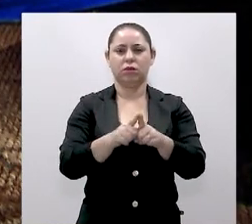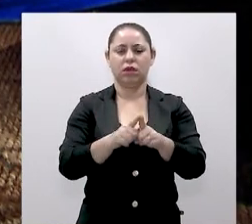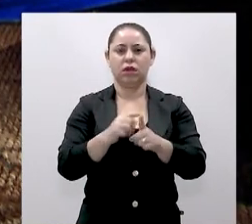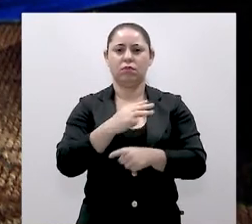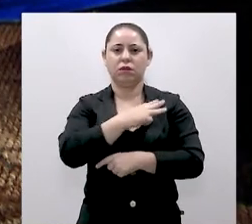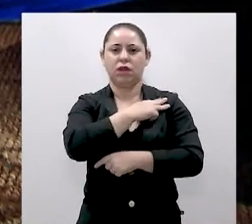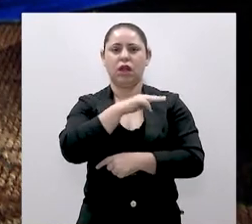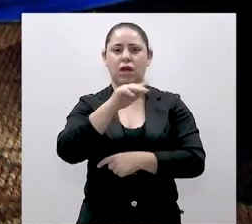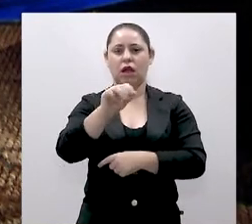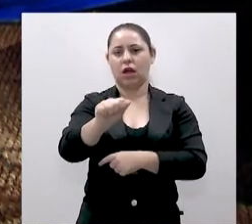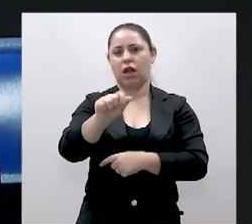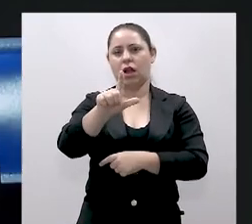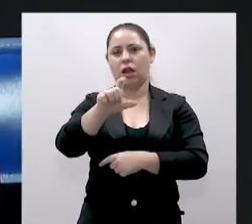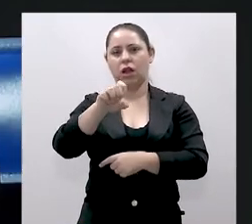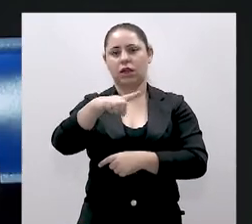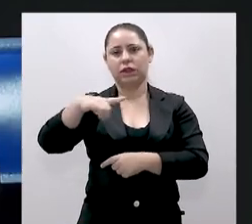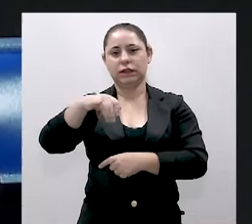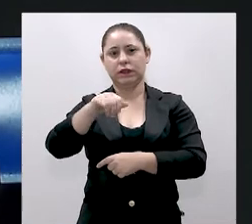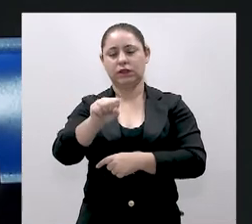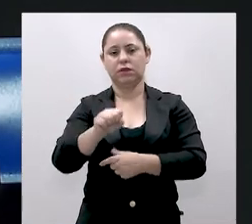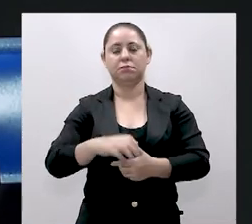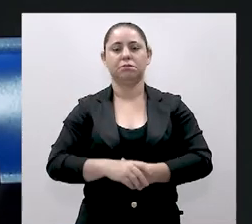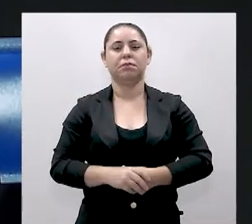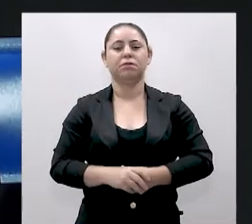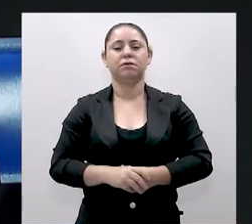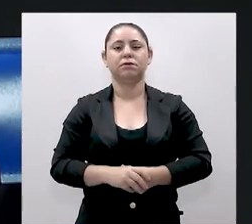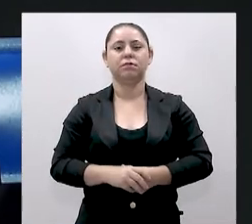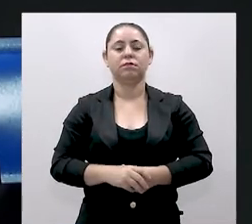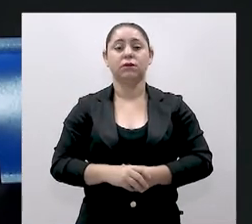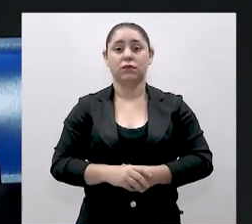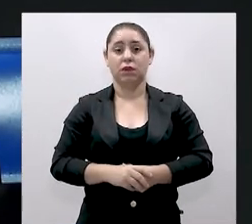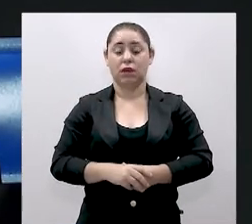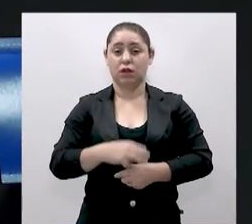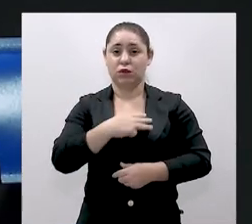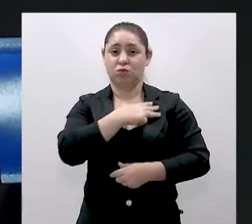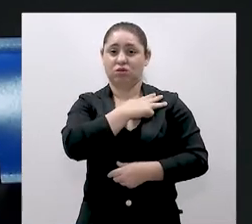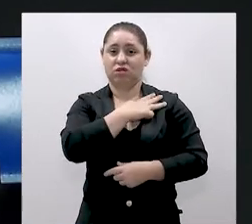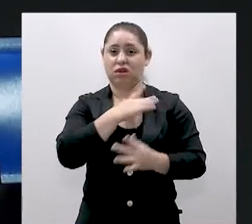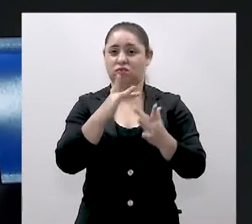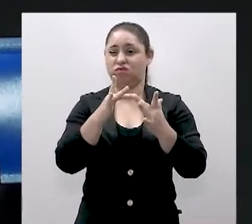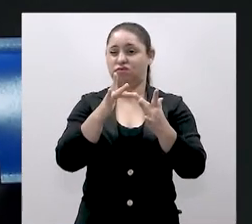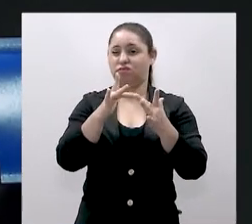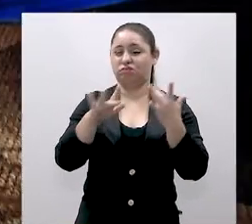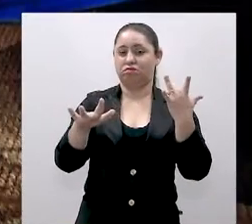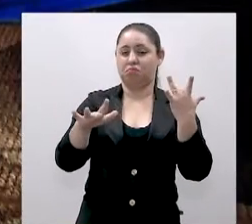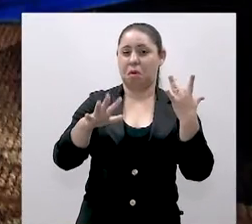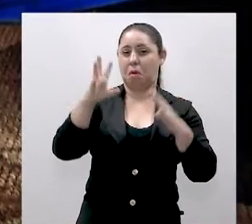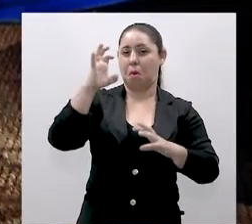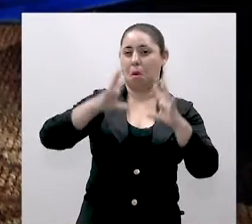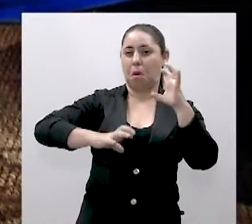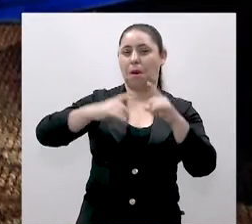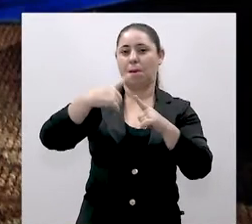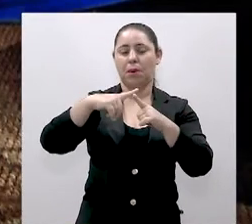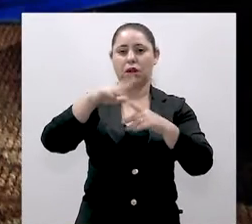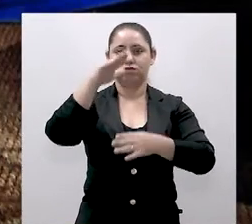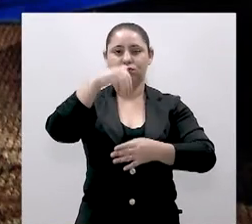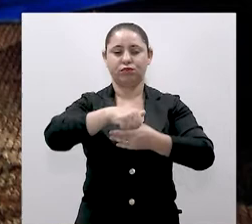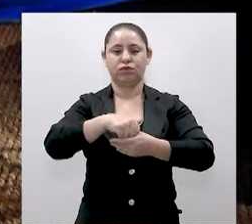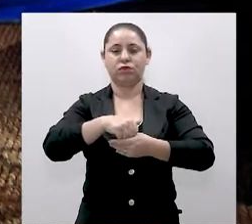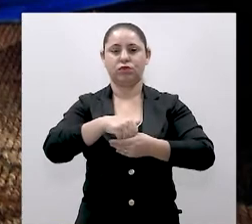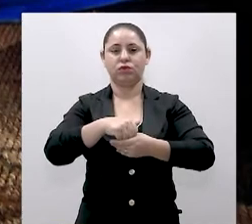o ministro Alexis II e quando aí Os ministros se desincompatibilizar não por causa das eleições